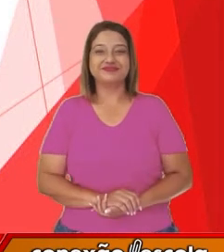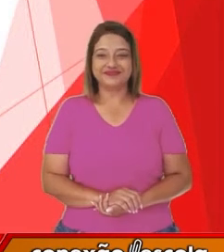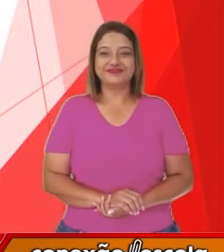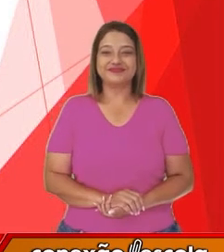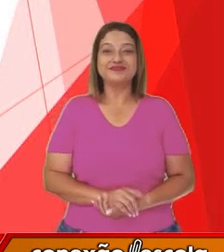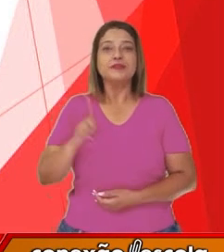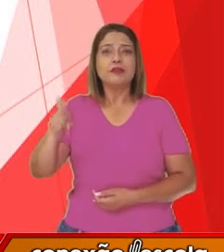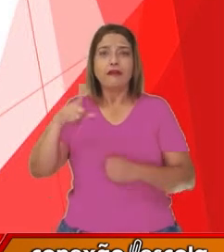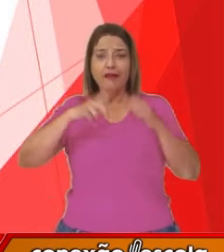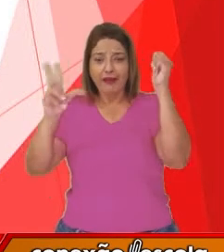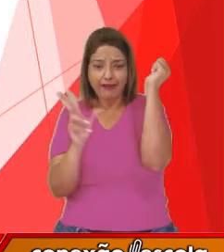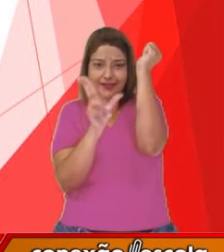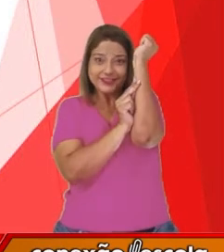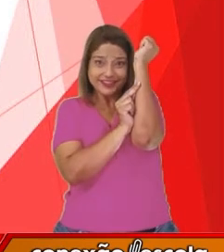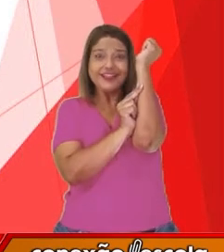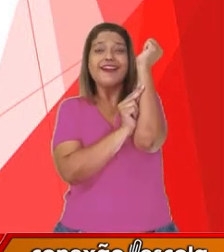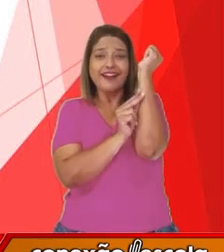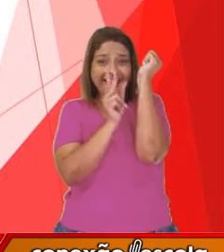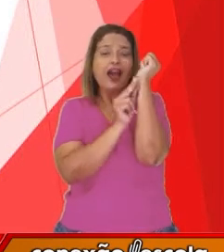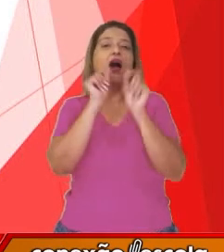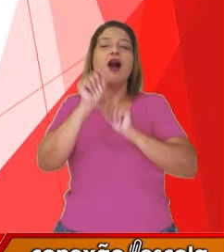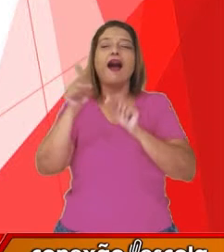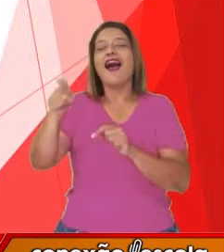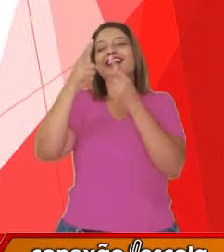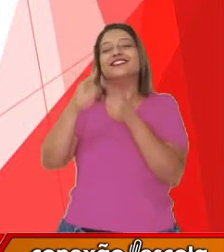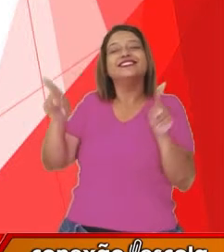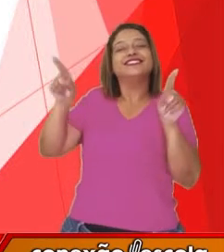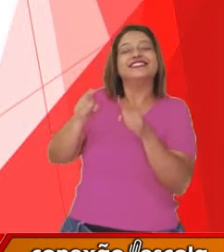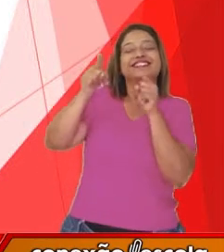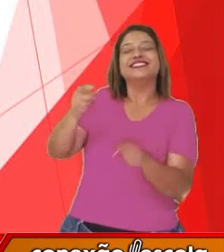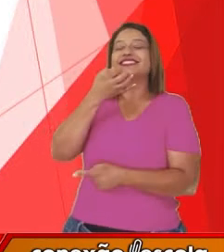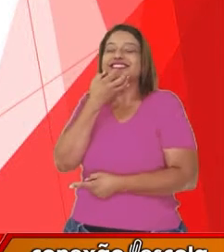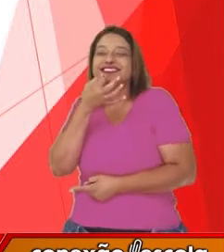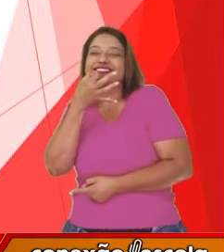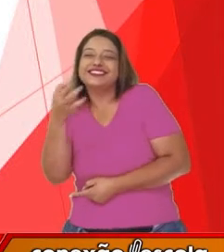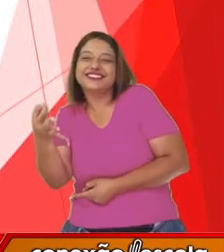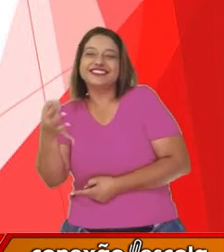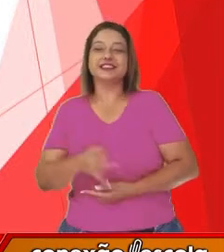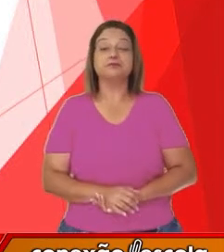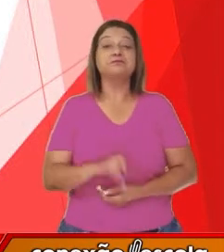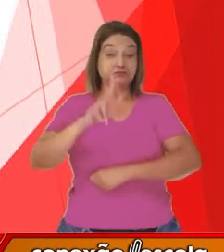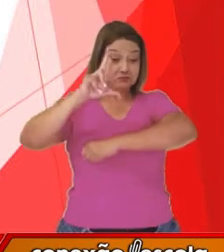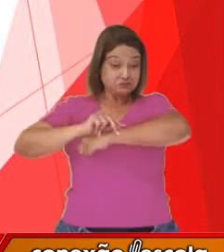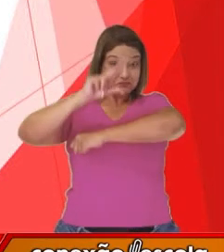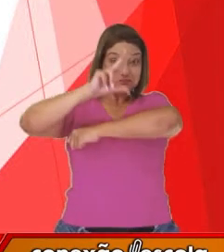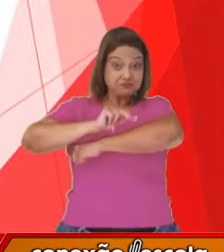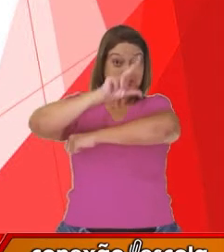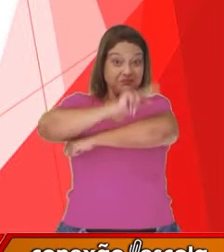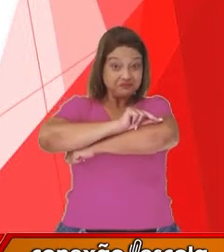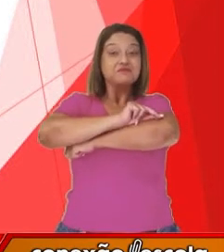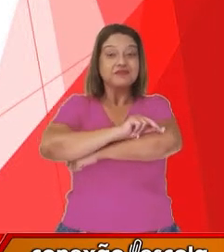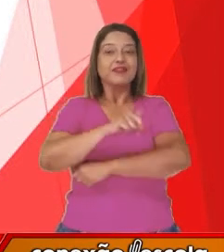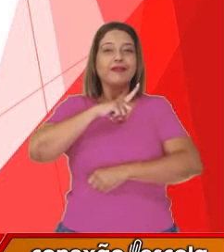A cigarra e a sua canção. O grilinho dentro